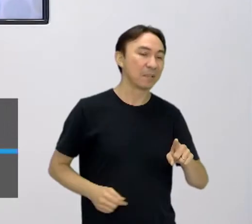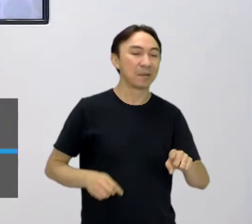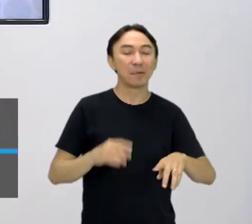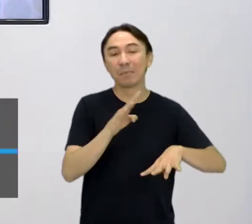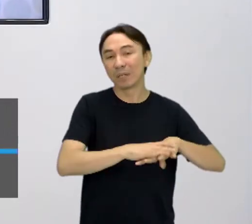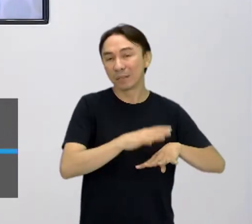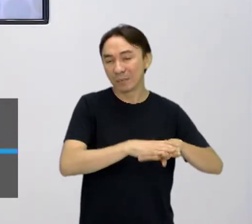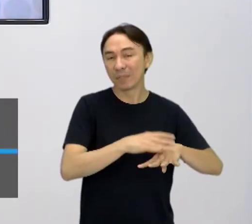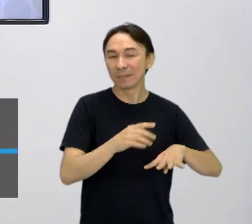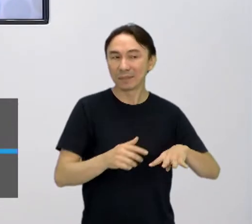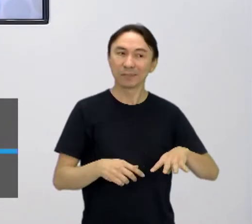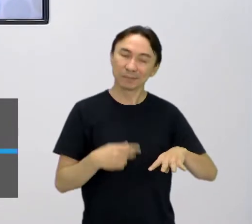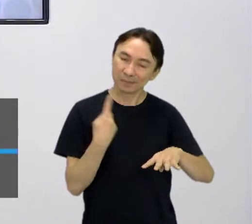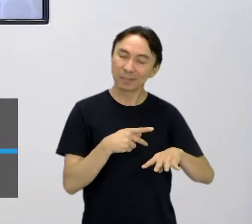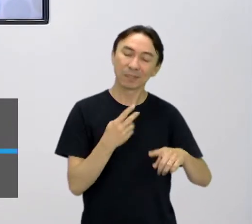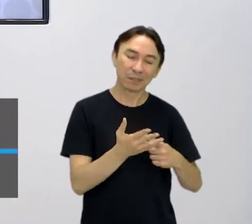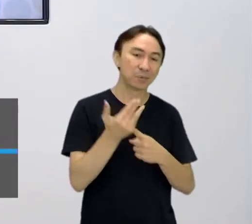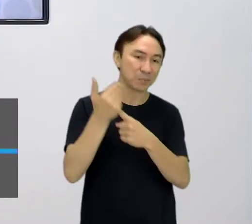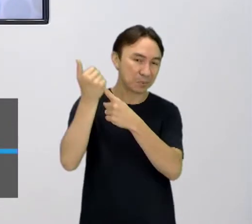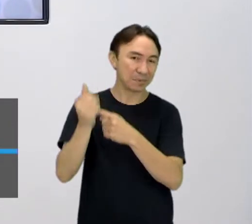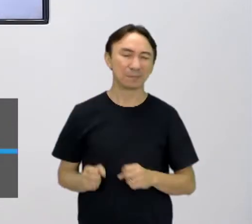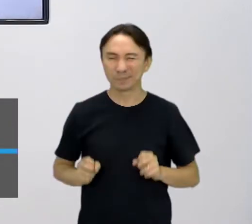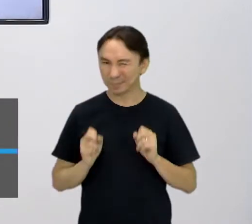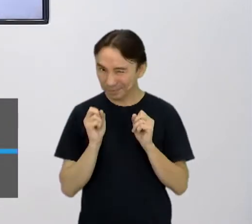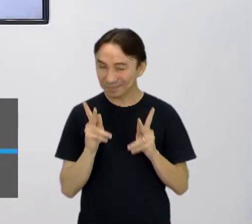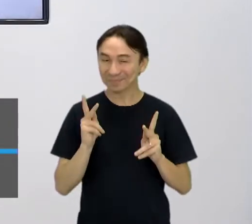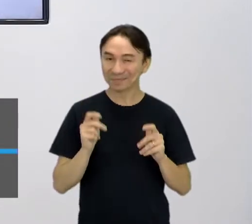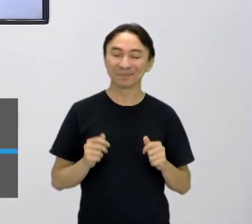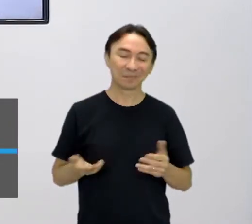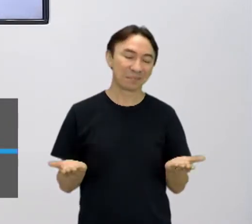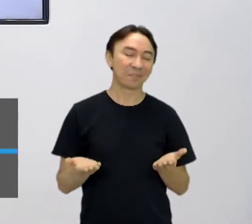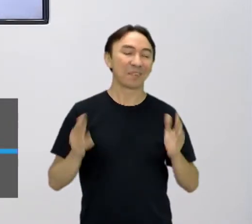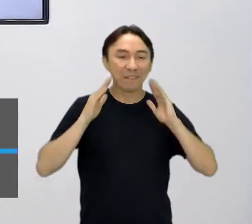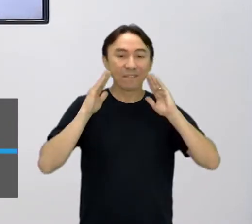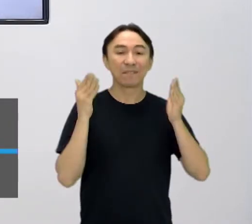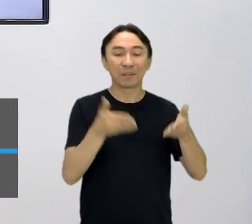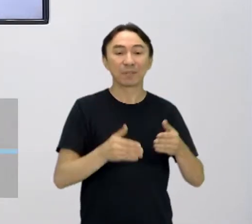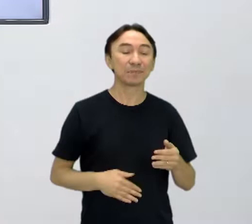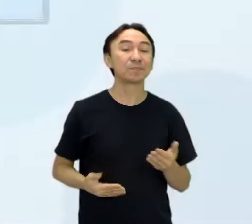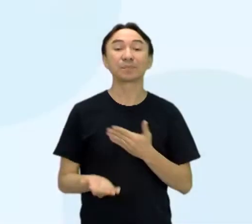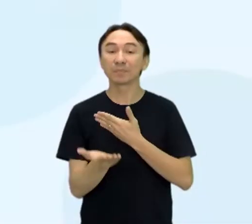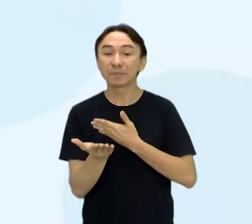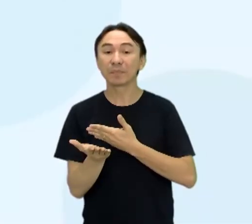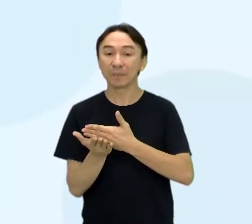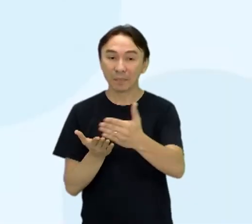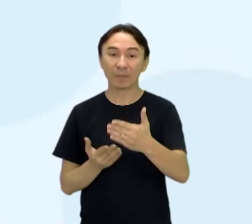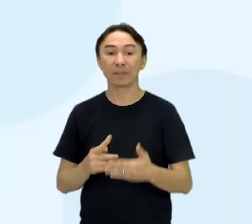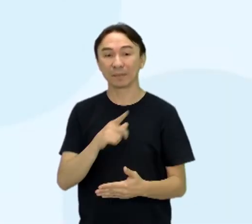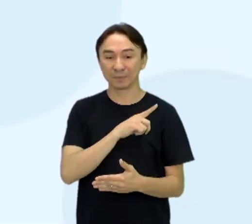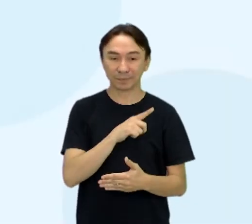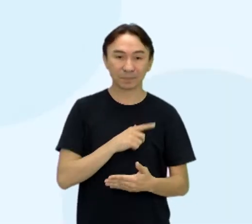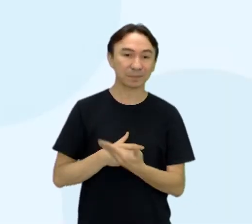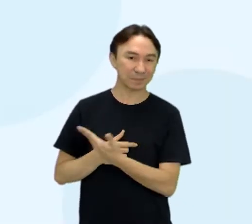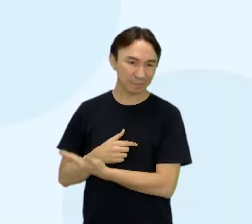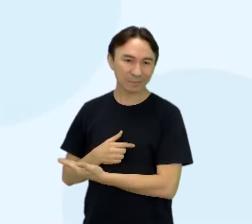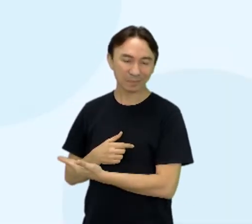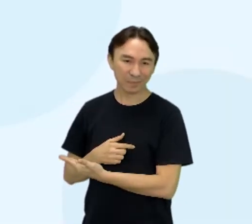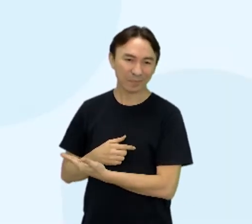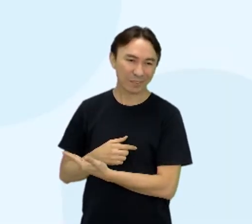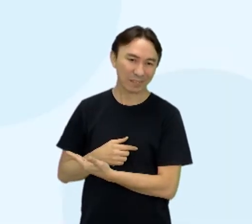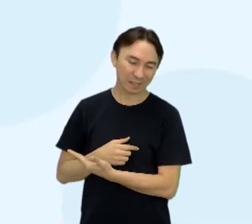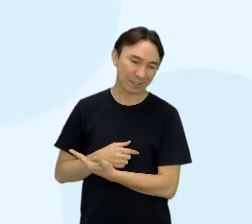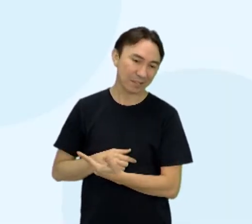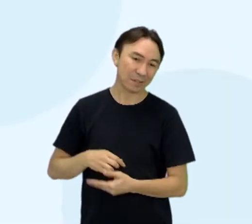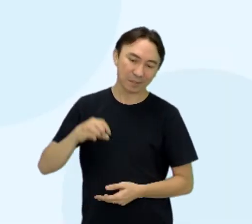nossa praia, que é o nosso foco, tá ok? Bom, então vamos começar. Então o que aparece aí para vocês? Já aparece a capa do mapa, né, o material de